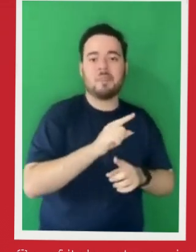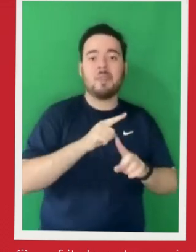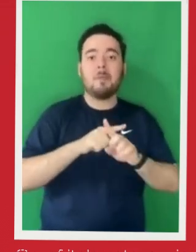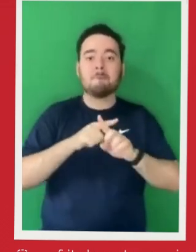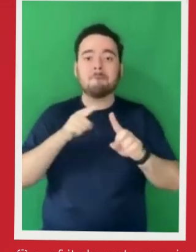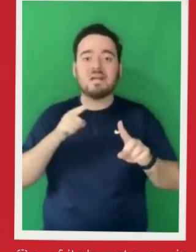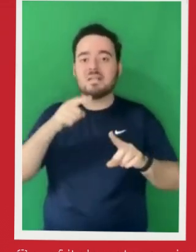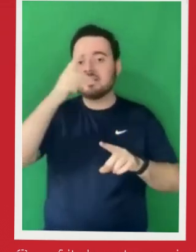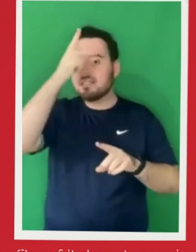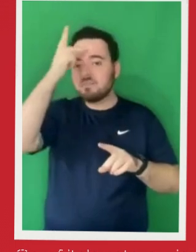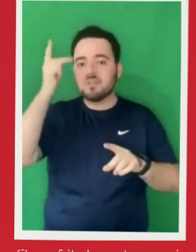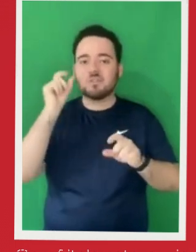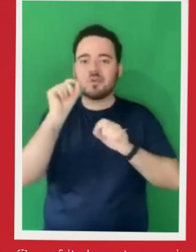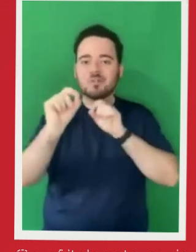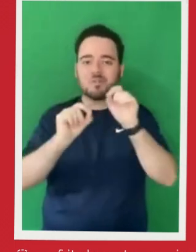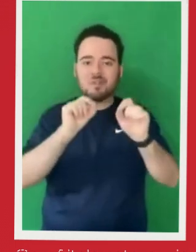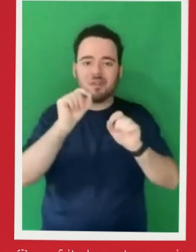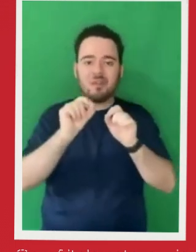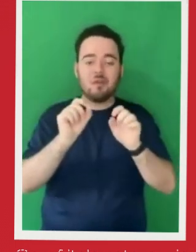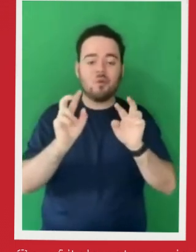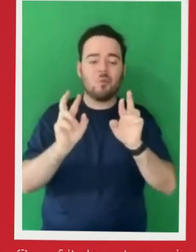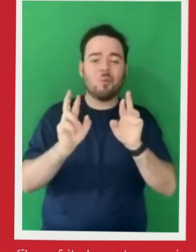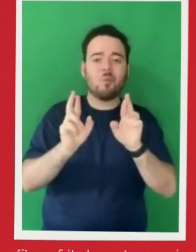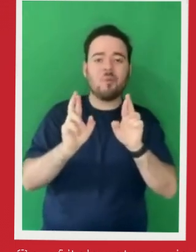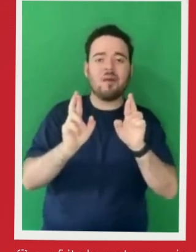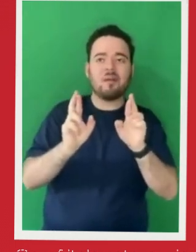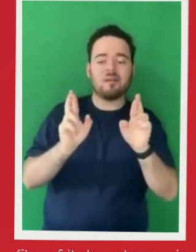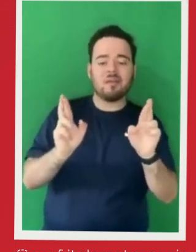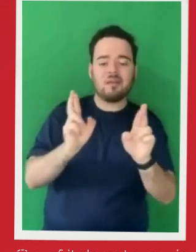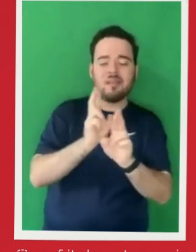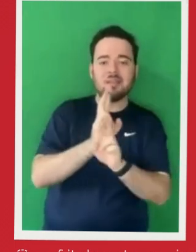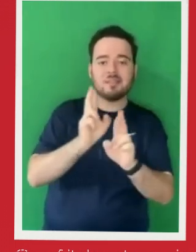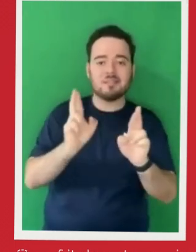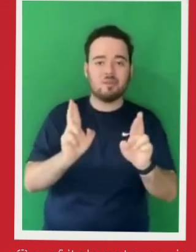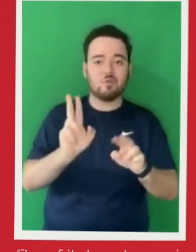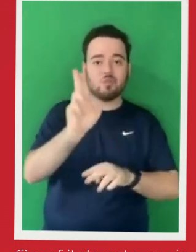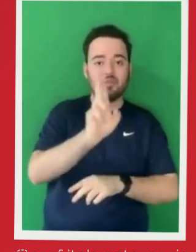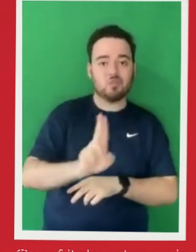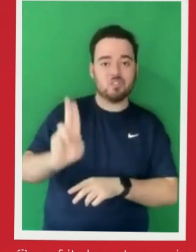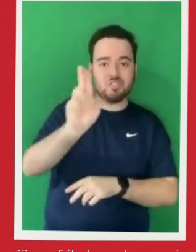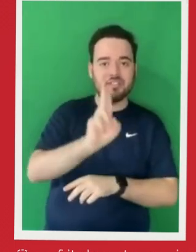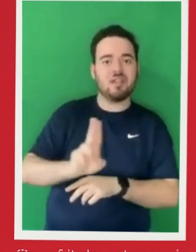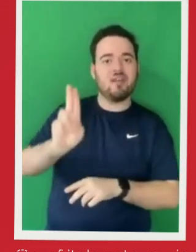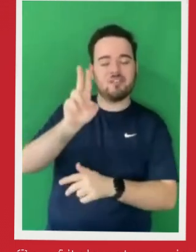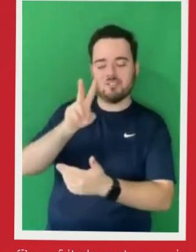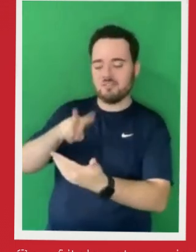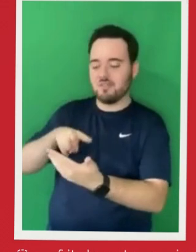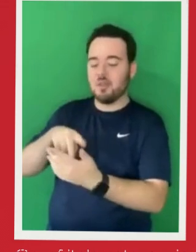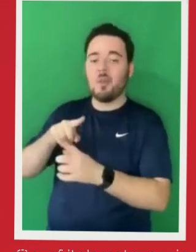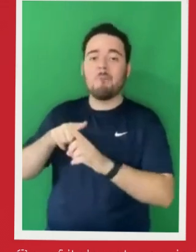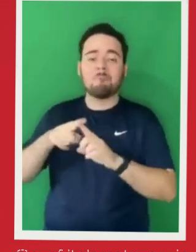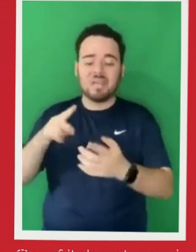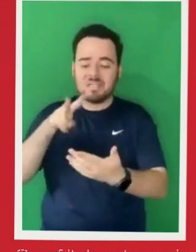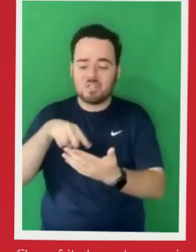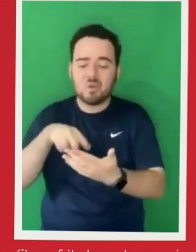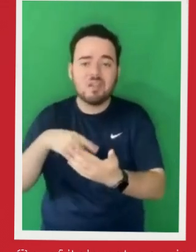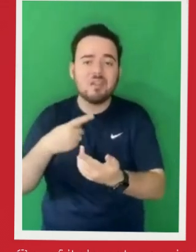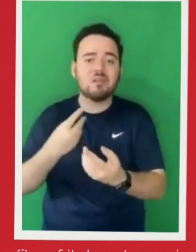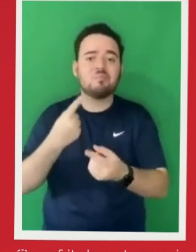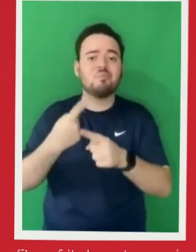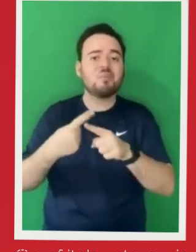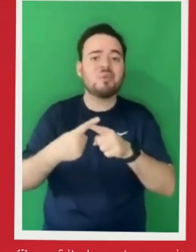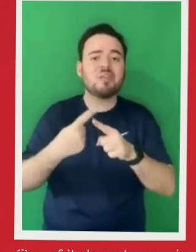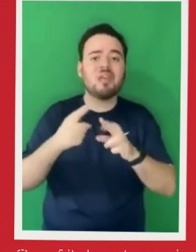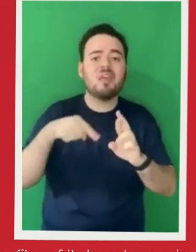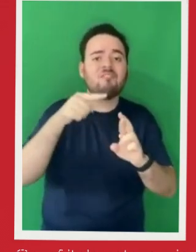pessoas passam a ter uma relação de utilidade com a leitura. Mas eu li, como é que eu não vou